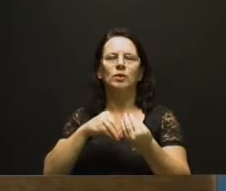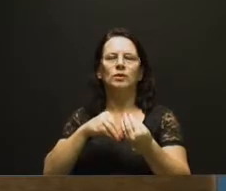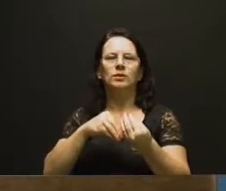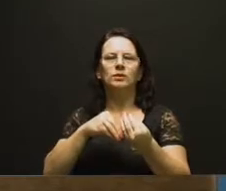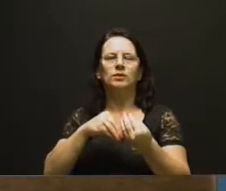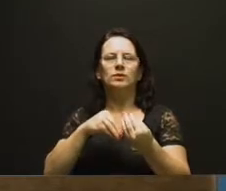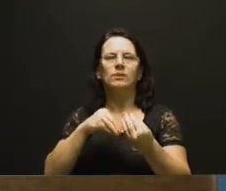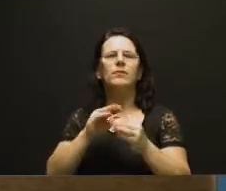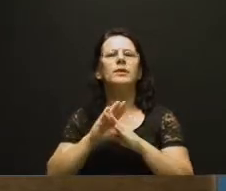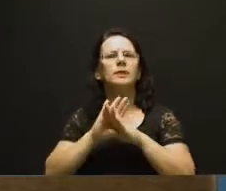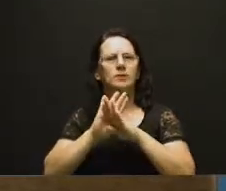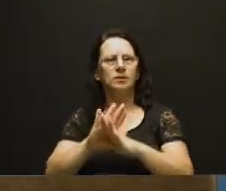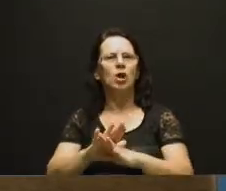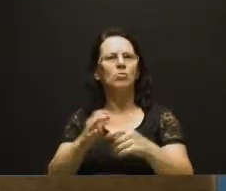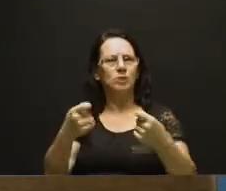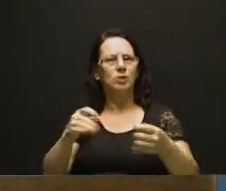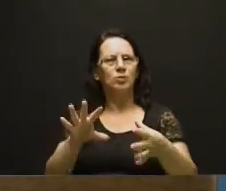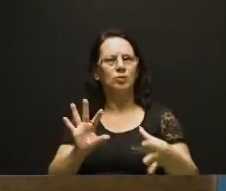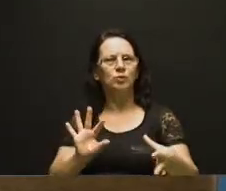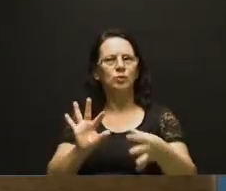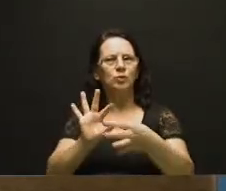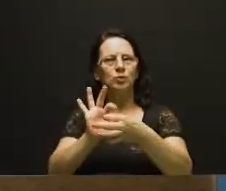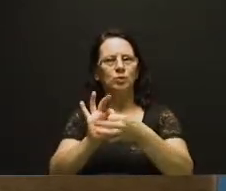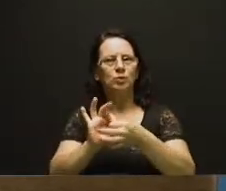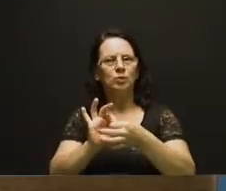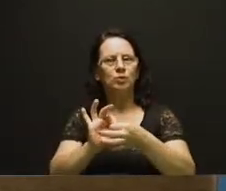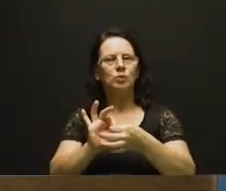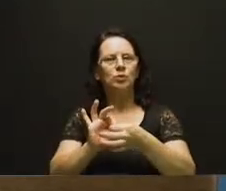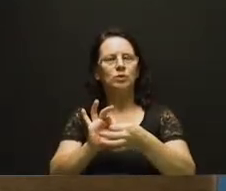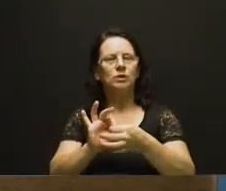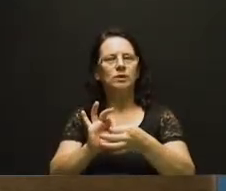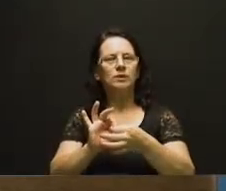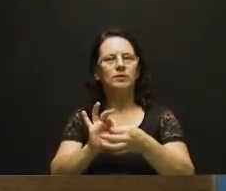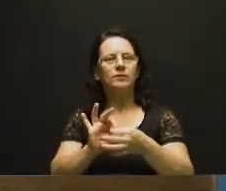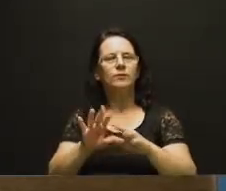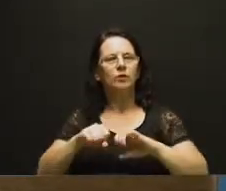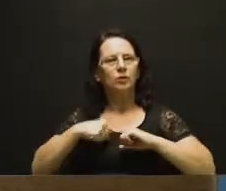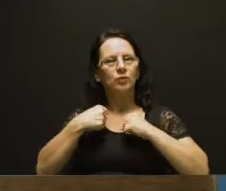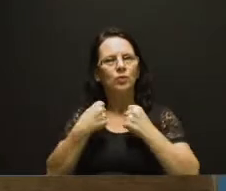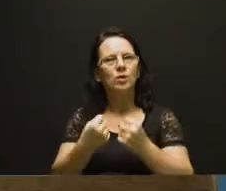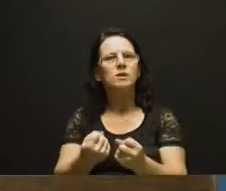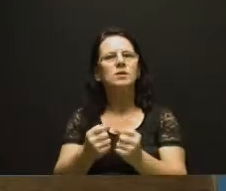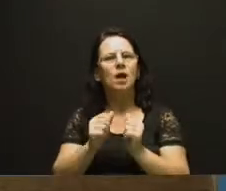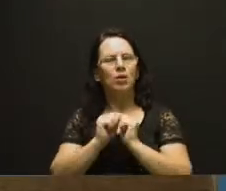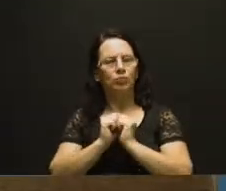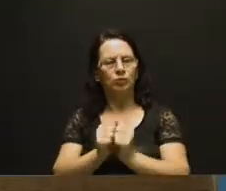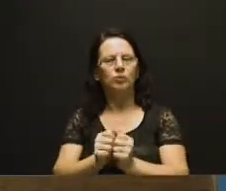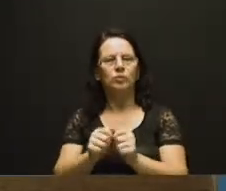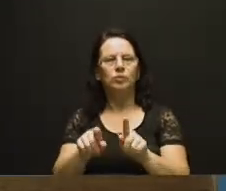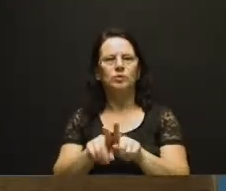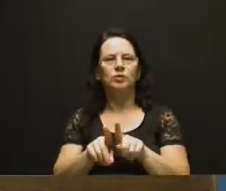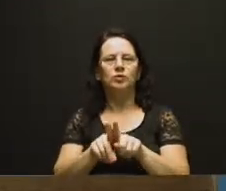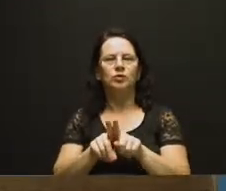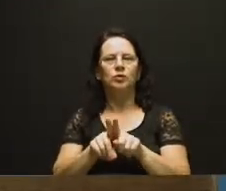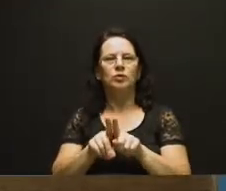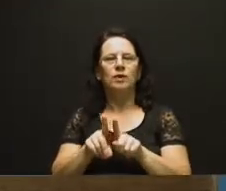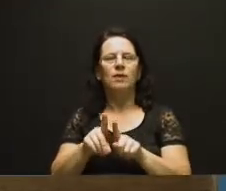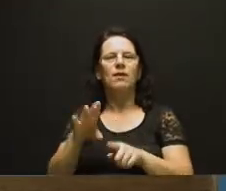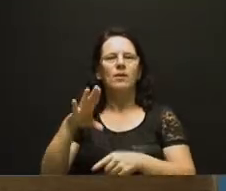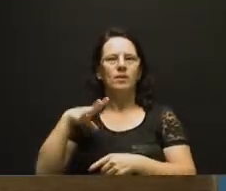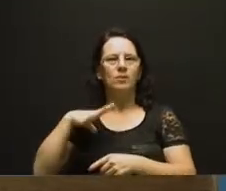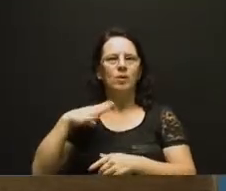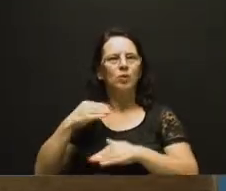causa precisamos dar nos as mãos e lutar pela causa até para que nós possamos reconstruir uma cidade